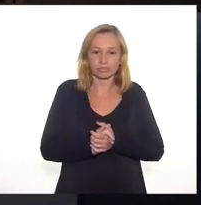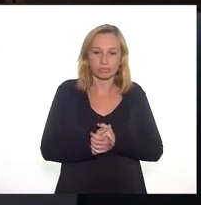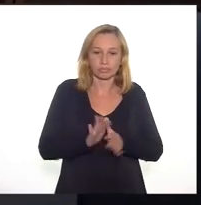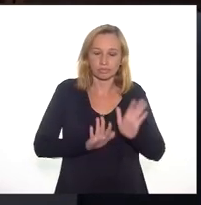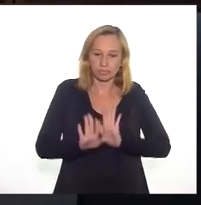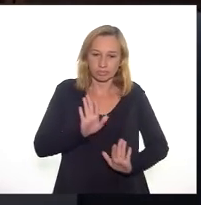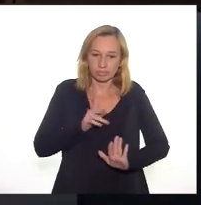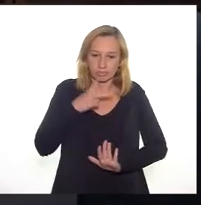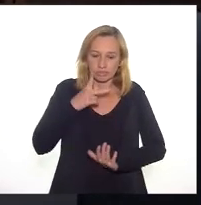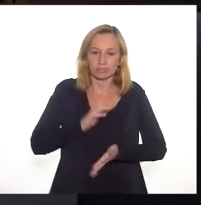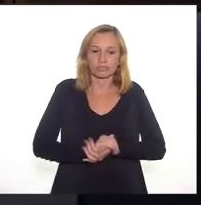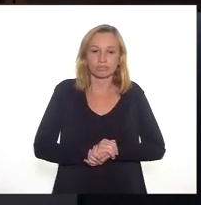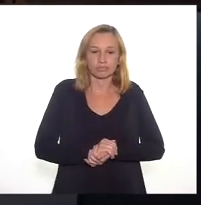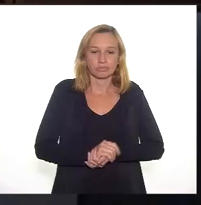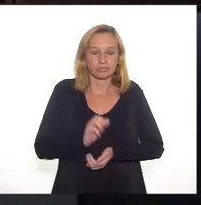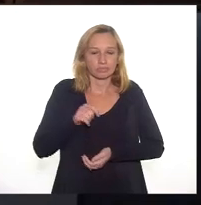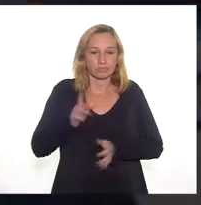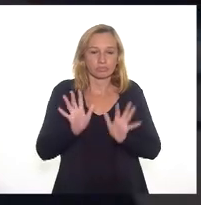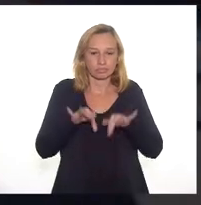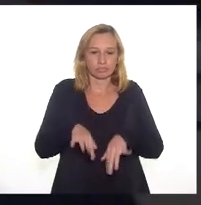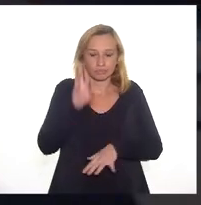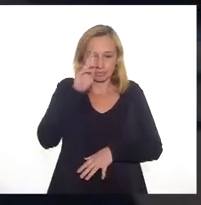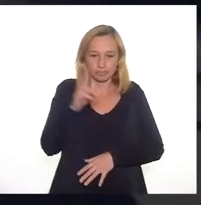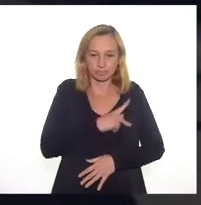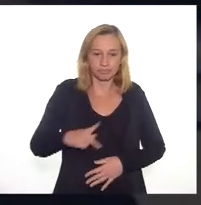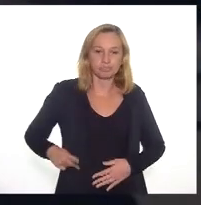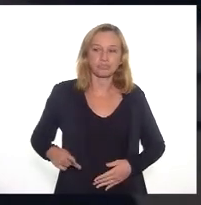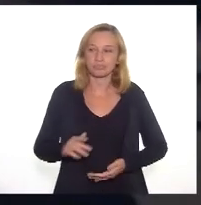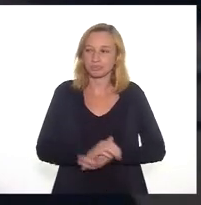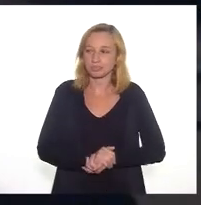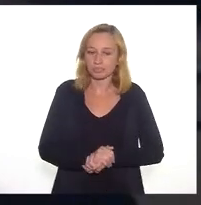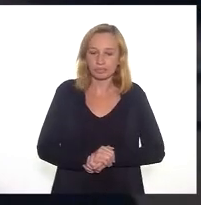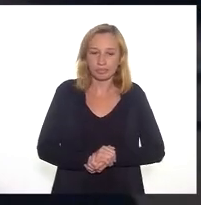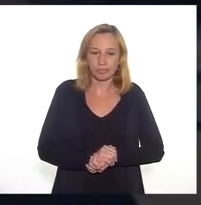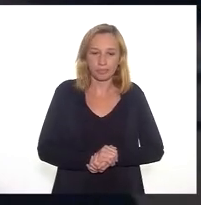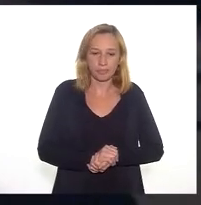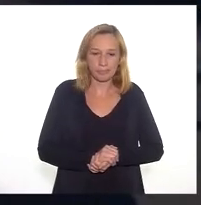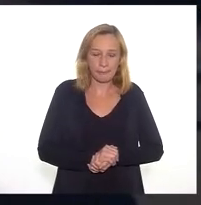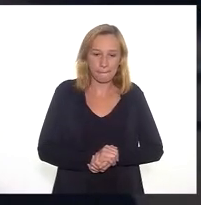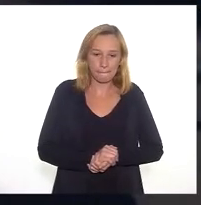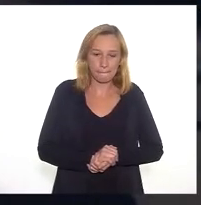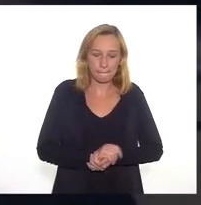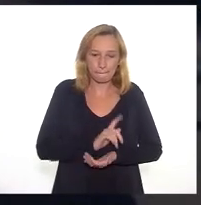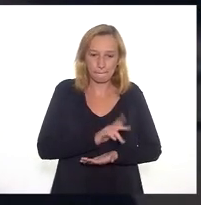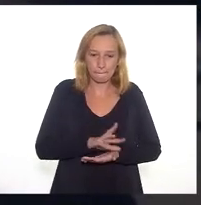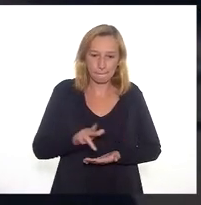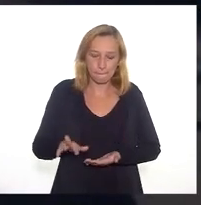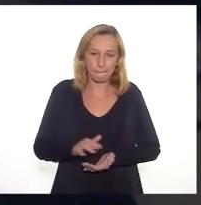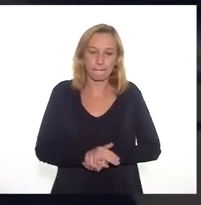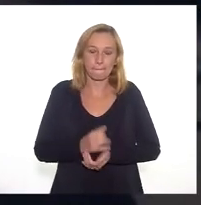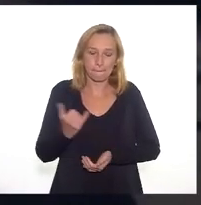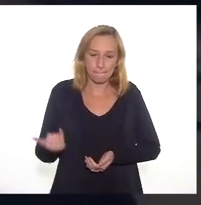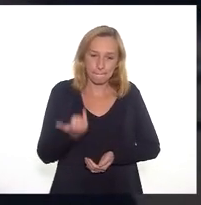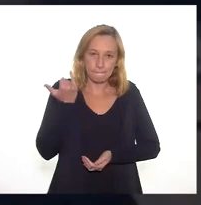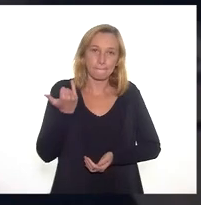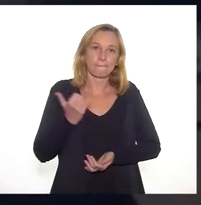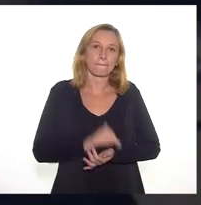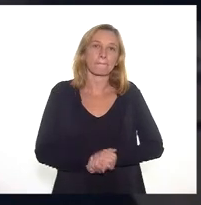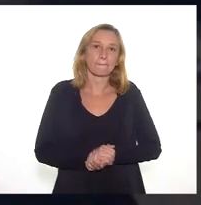concluir, por favor. Não, para concluir, presidente, inclusive até para as universidades vai ser uma boa